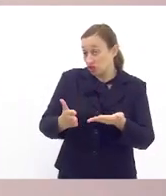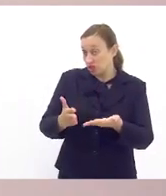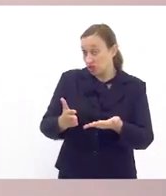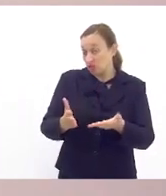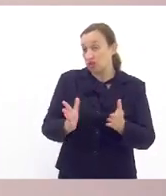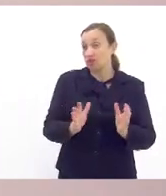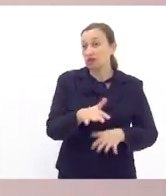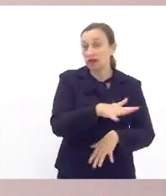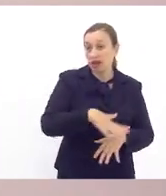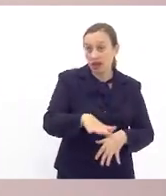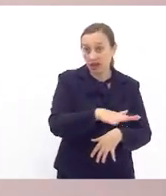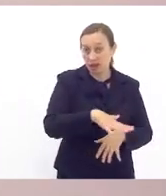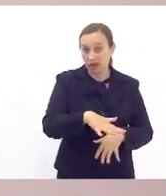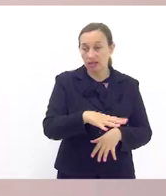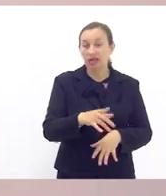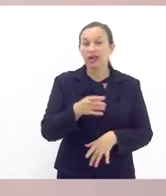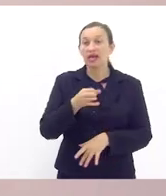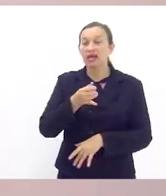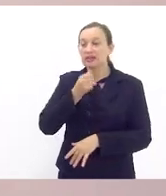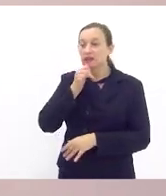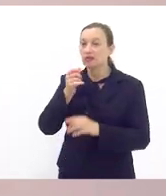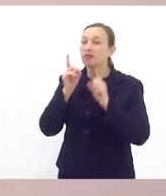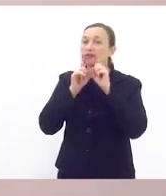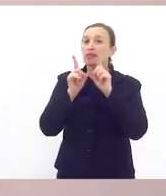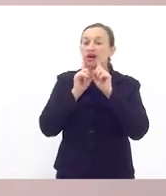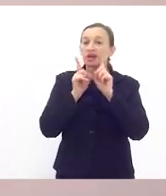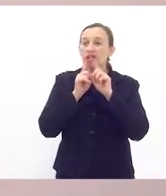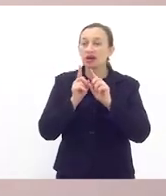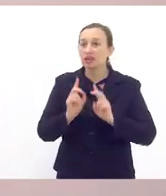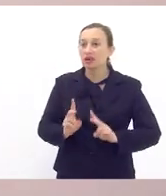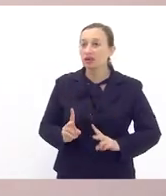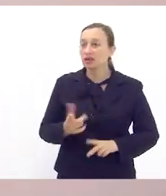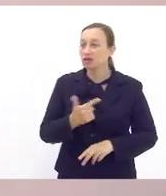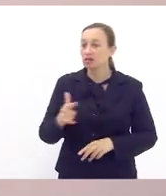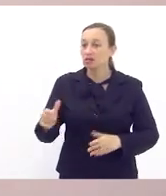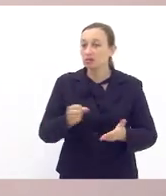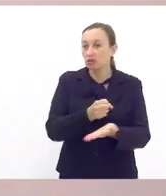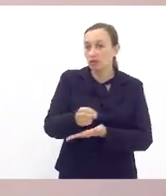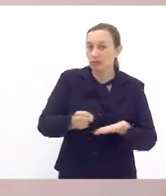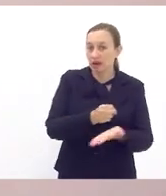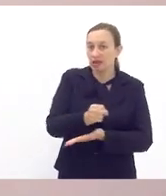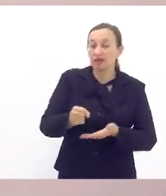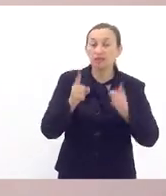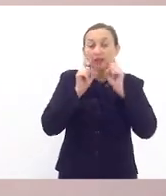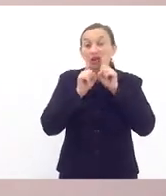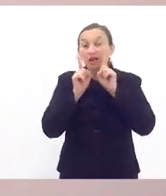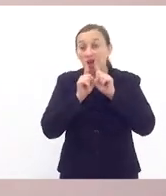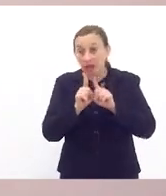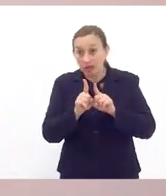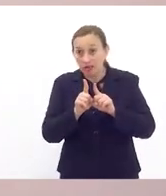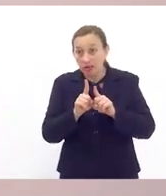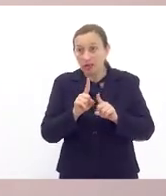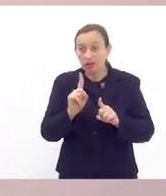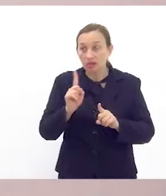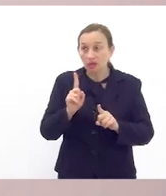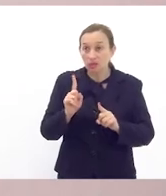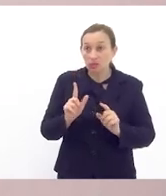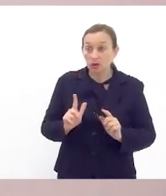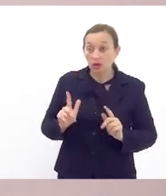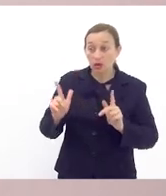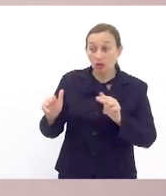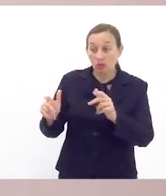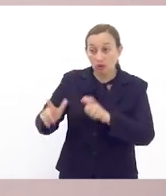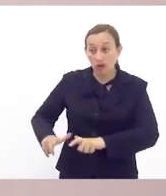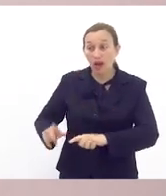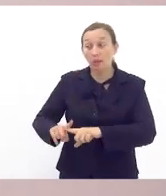Maricá de novo porque foi quem comentou da base nós mantemos ainda uma base em Maricá né não no mesmo local Mas